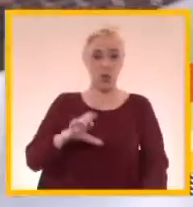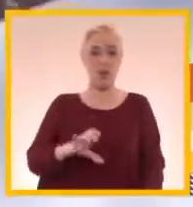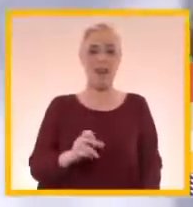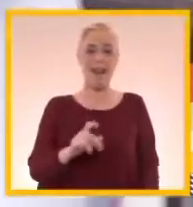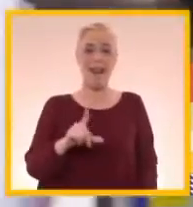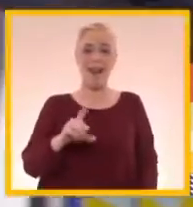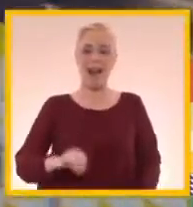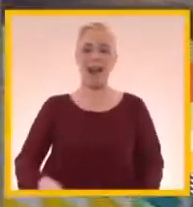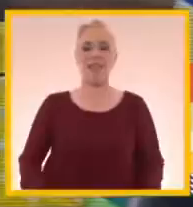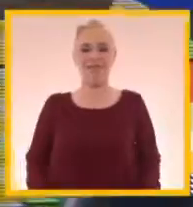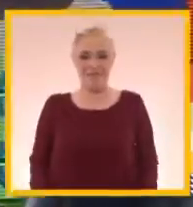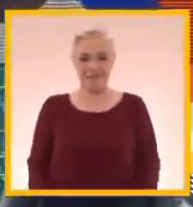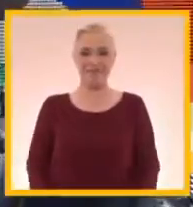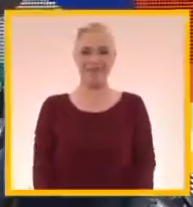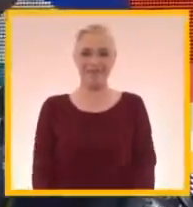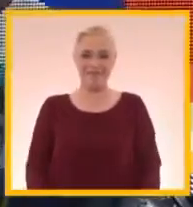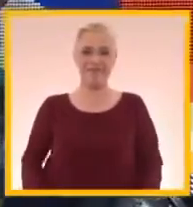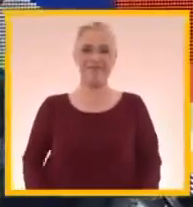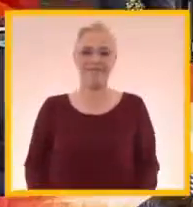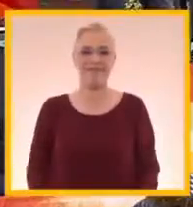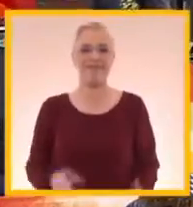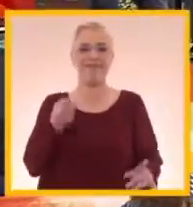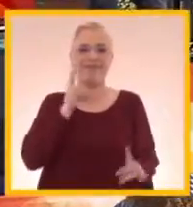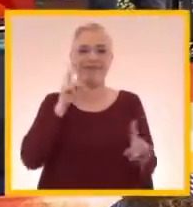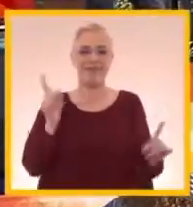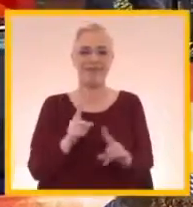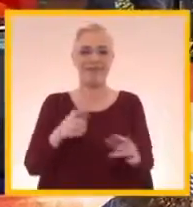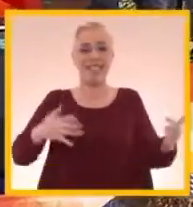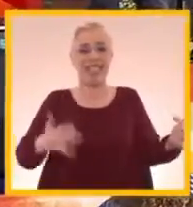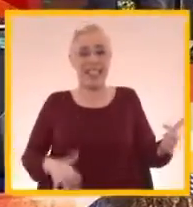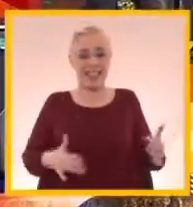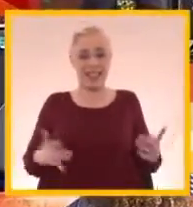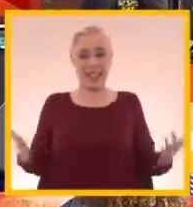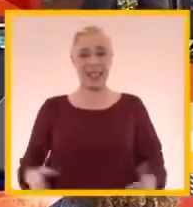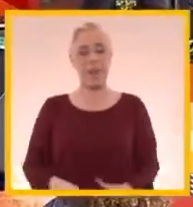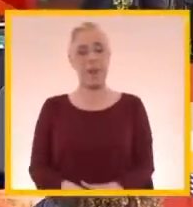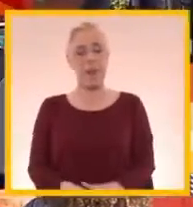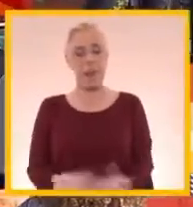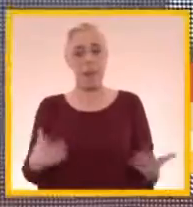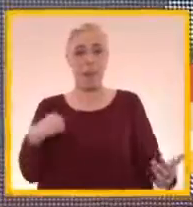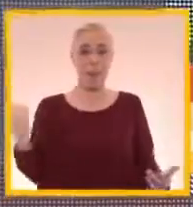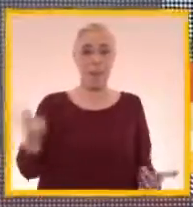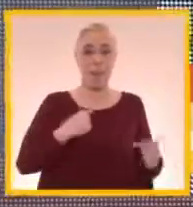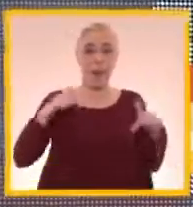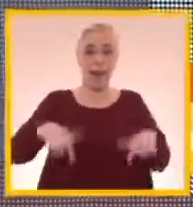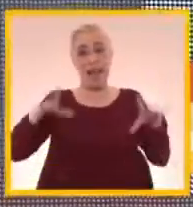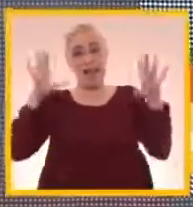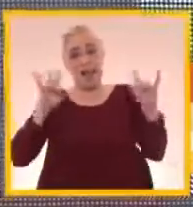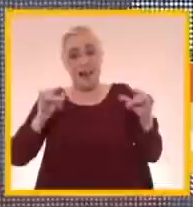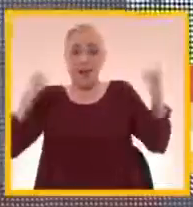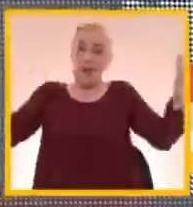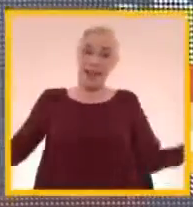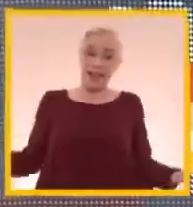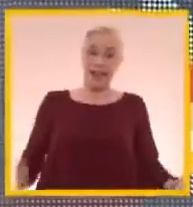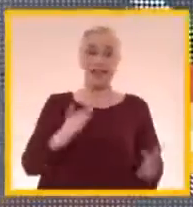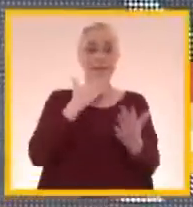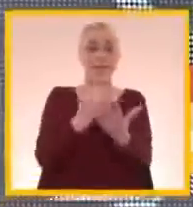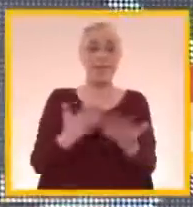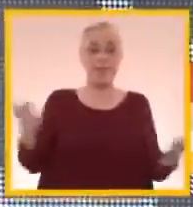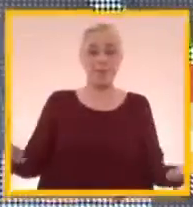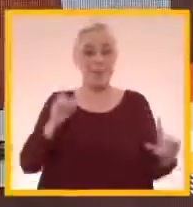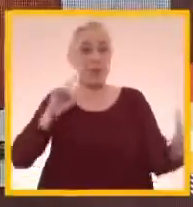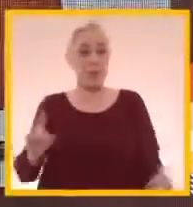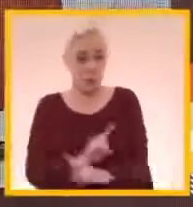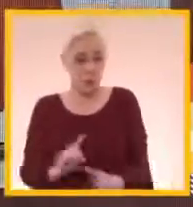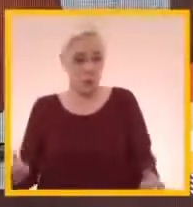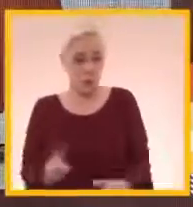Carlos. Ganda Carlos, muito bom dia. O Carlos, diretor musical, guitarrista para a eleição. E estamos aqui todos para brincar, para dar a conhecer a nossa